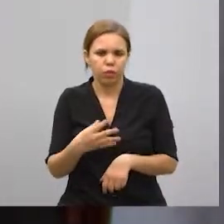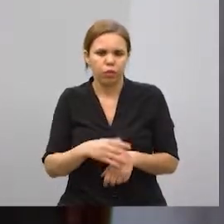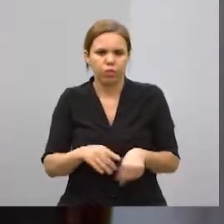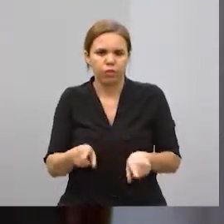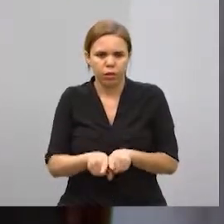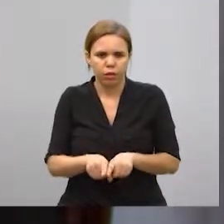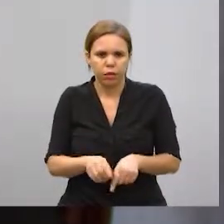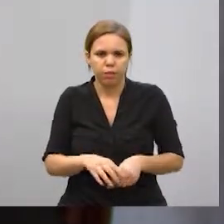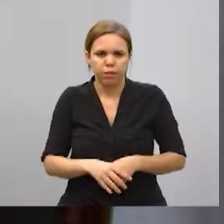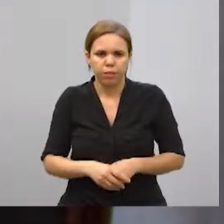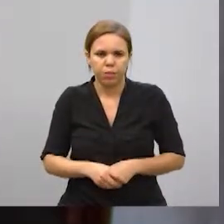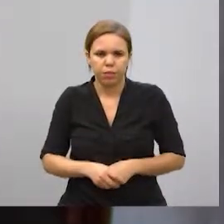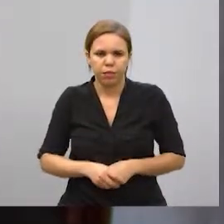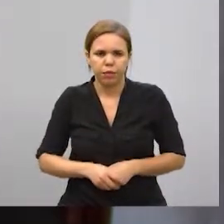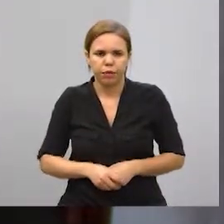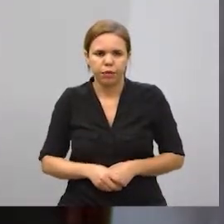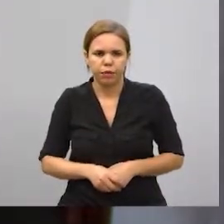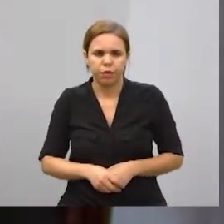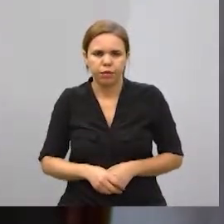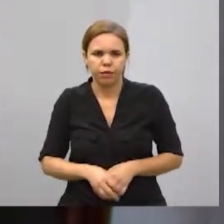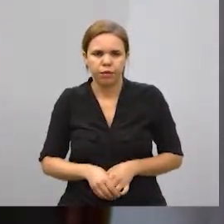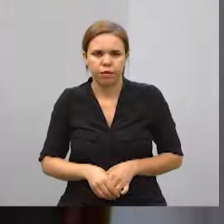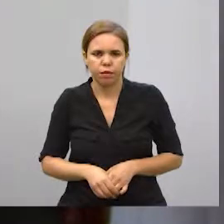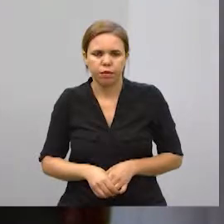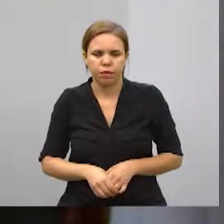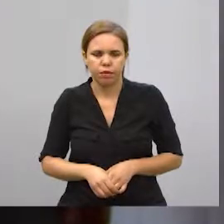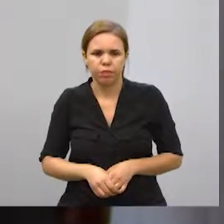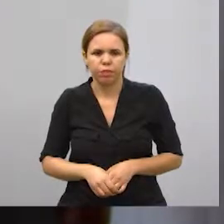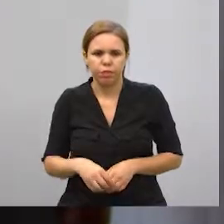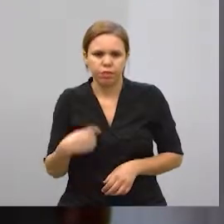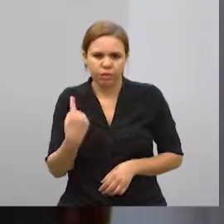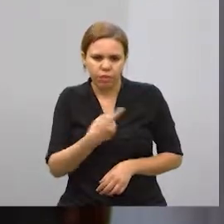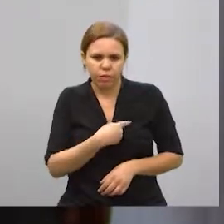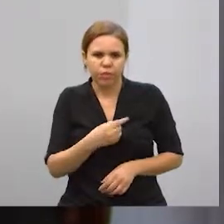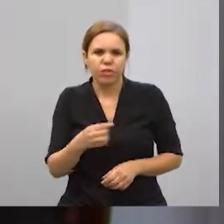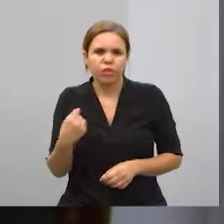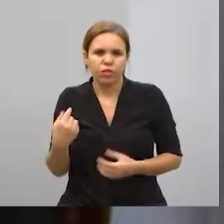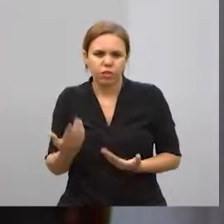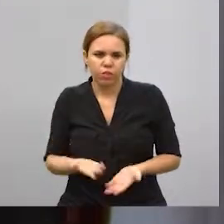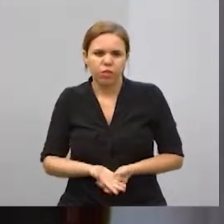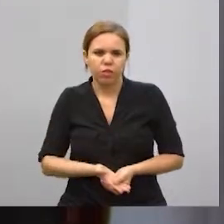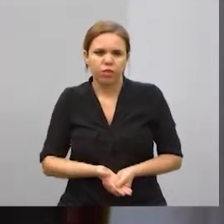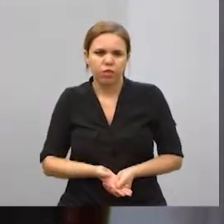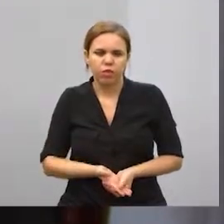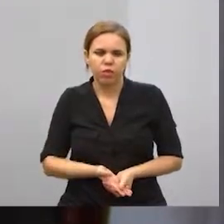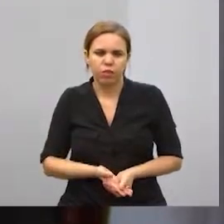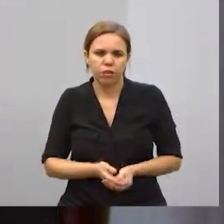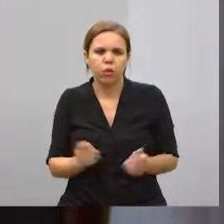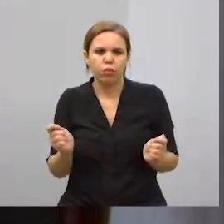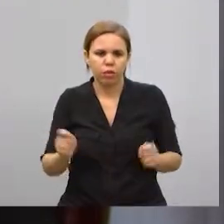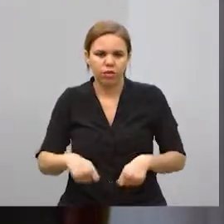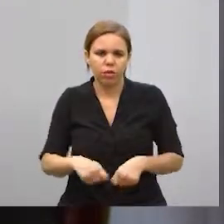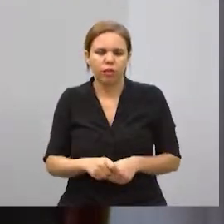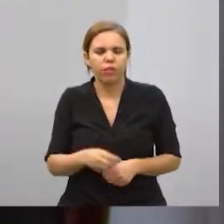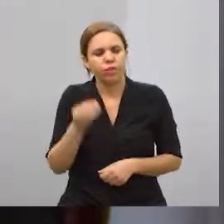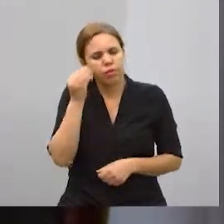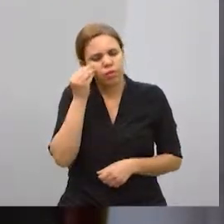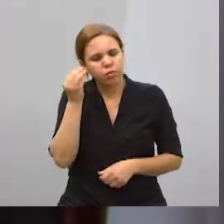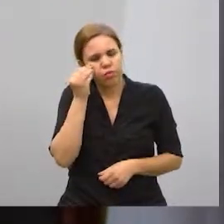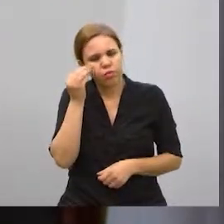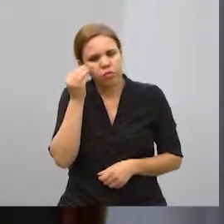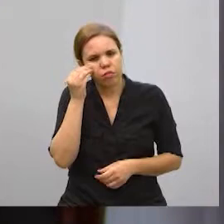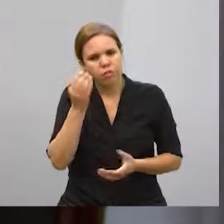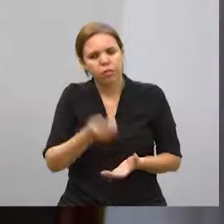momento novo também e que a gente está dentro do